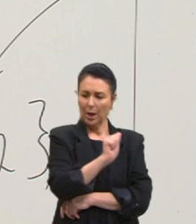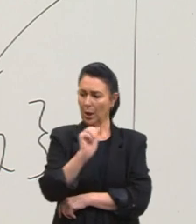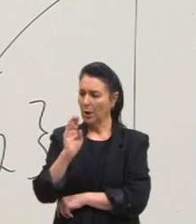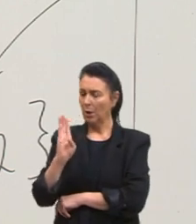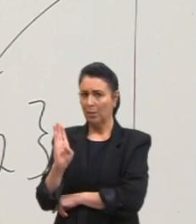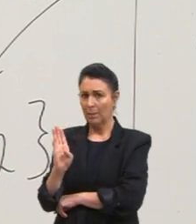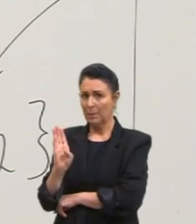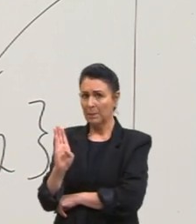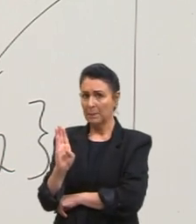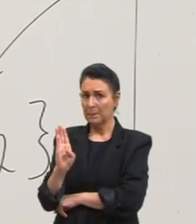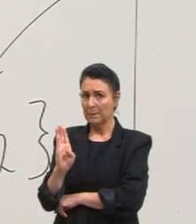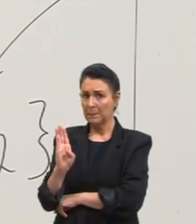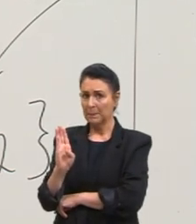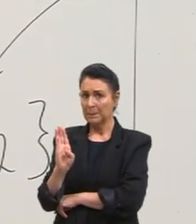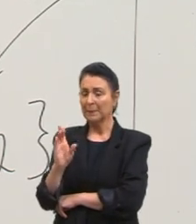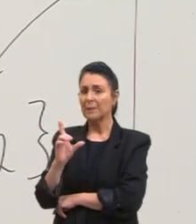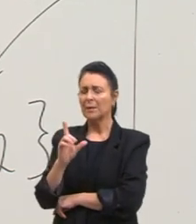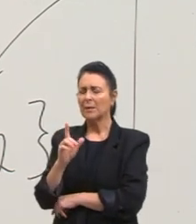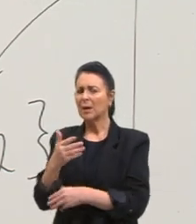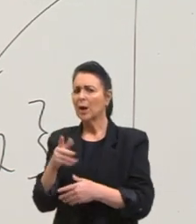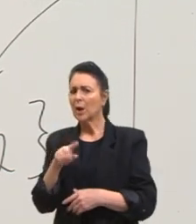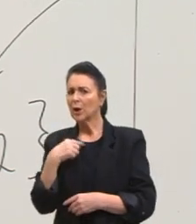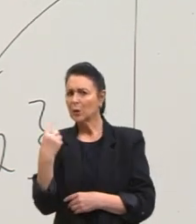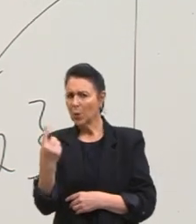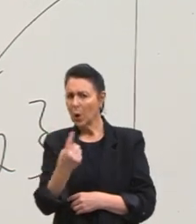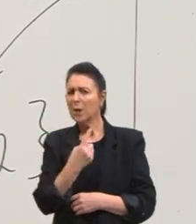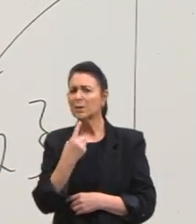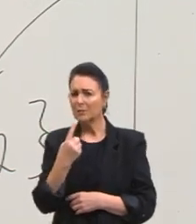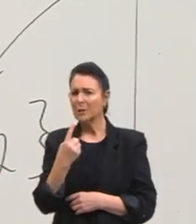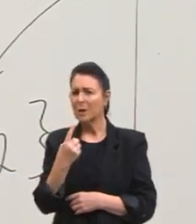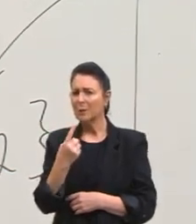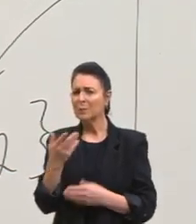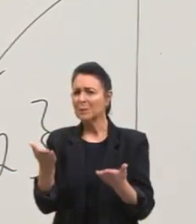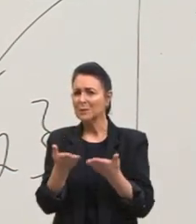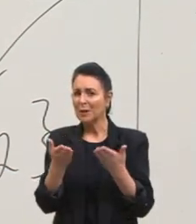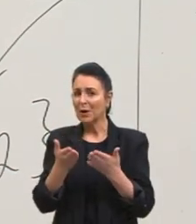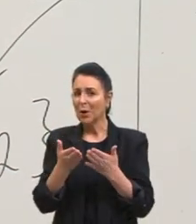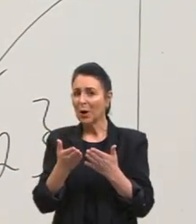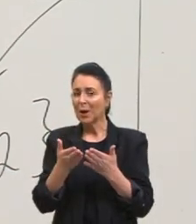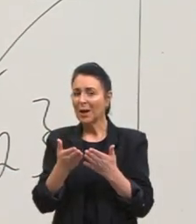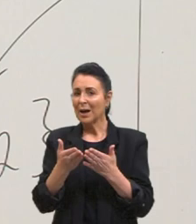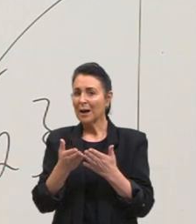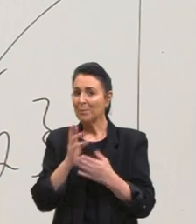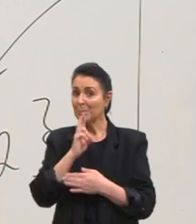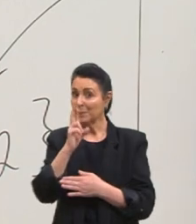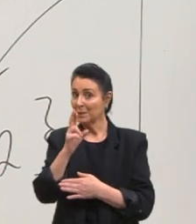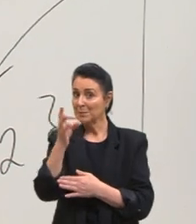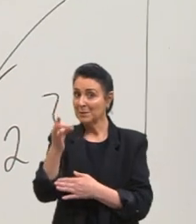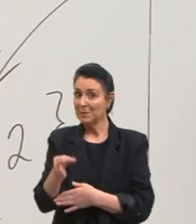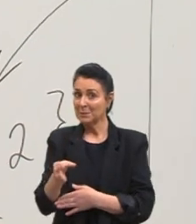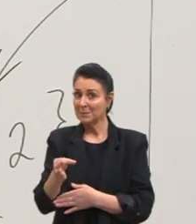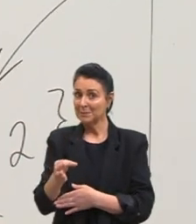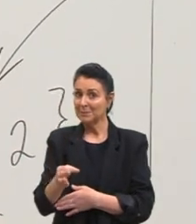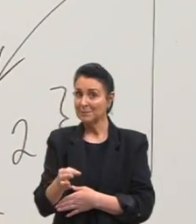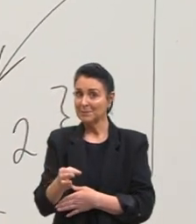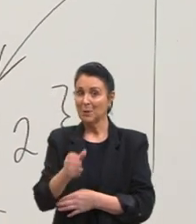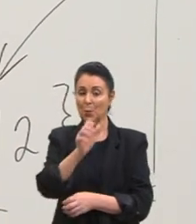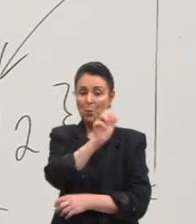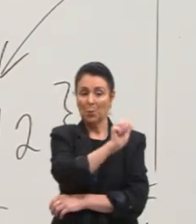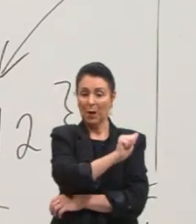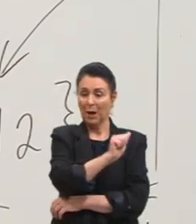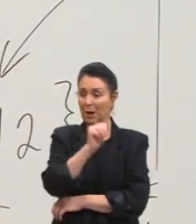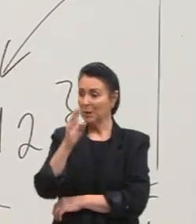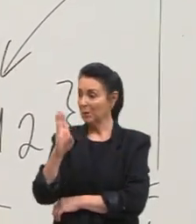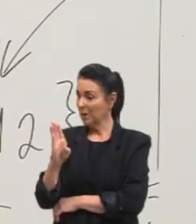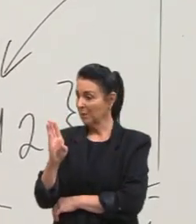A e do conjunto B, nós podemos, sim, determinar que A e B são dois conjuntos